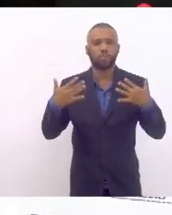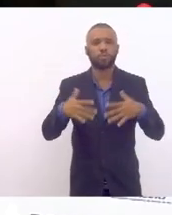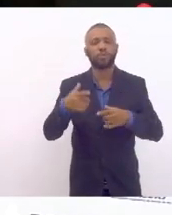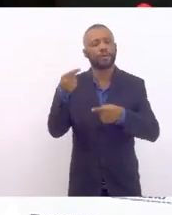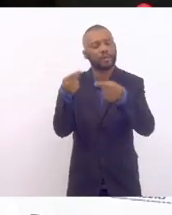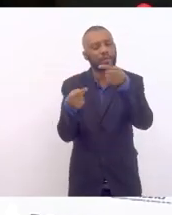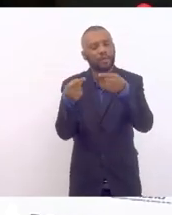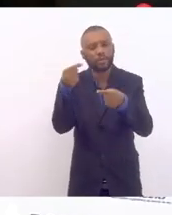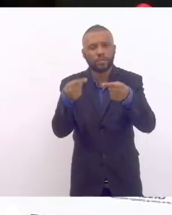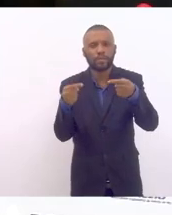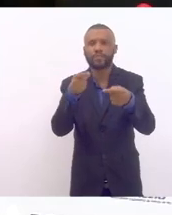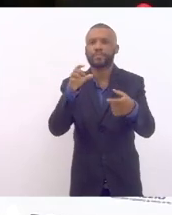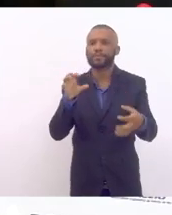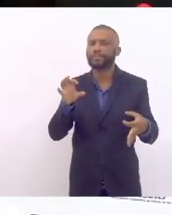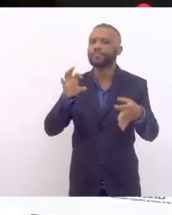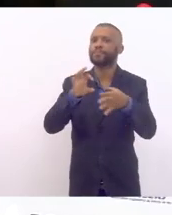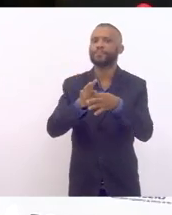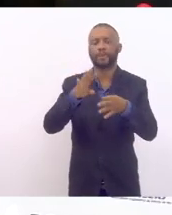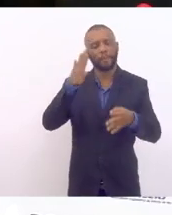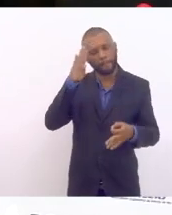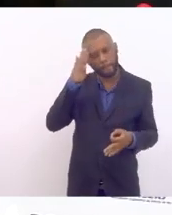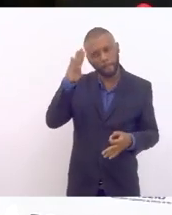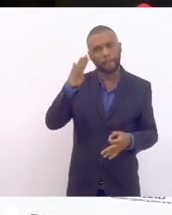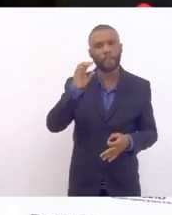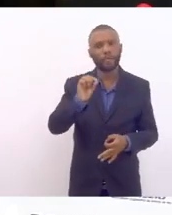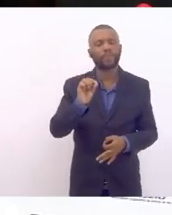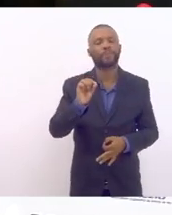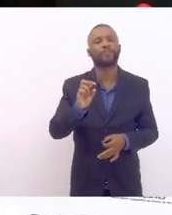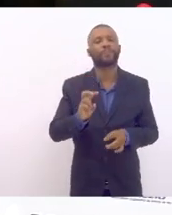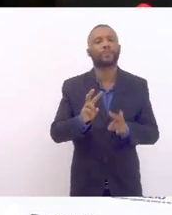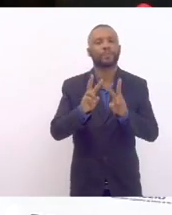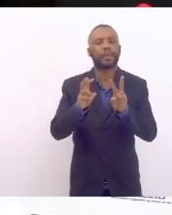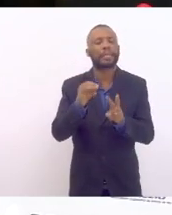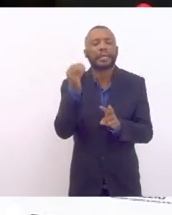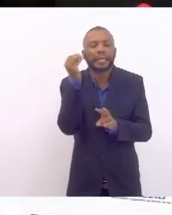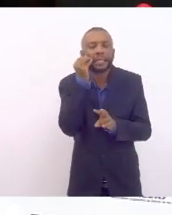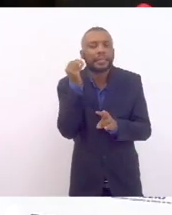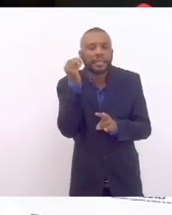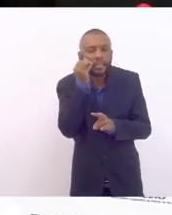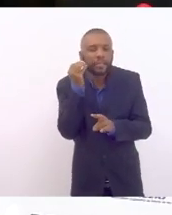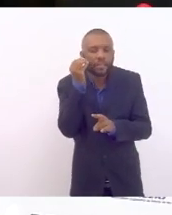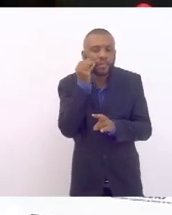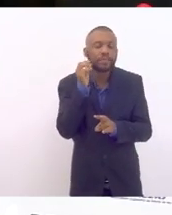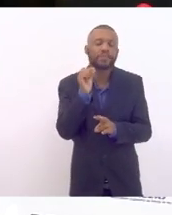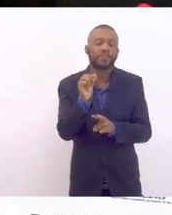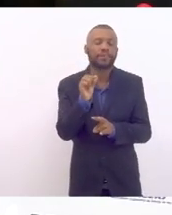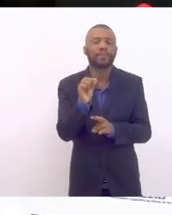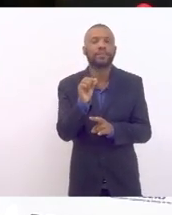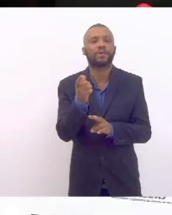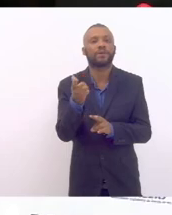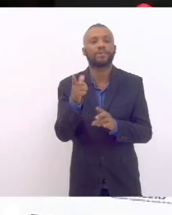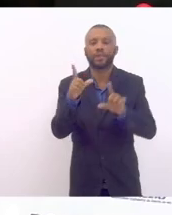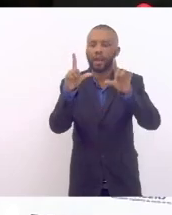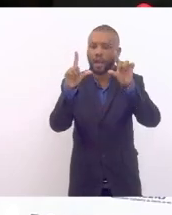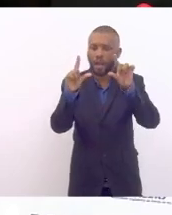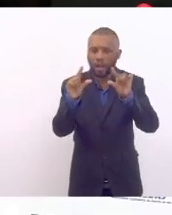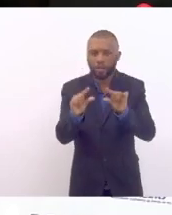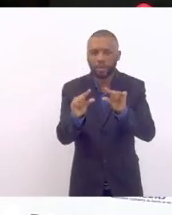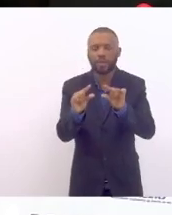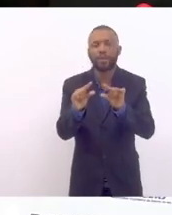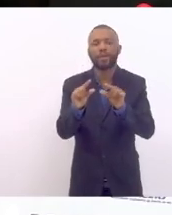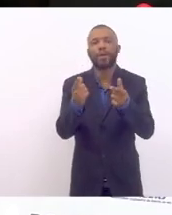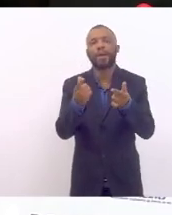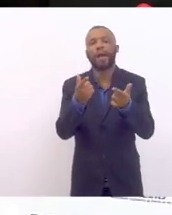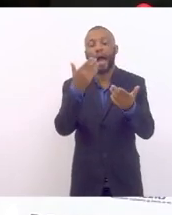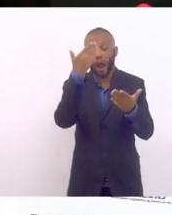discussão ela tá relacionada principalmente na na tentativa de reduzir o crédito